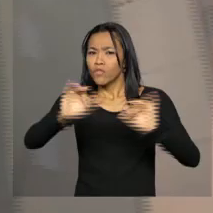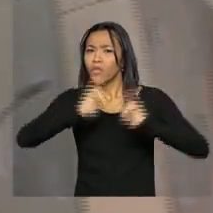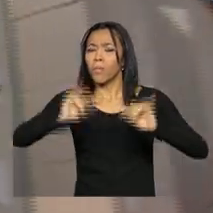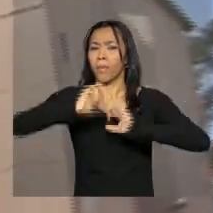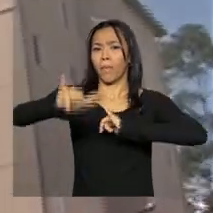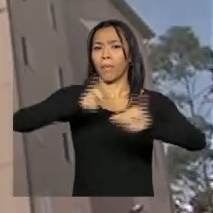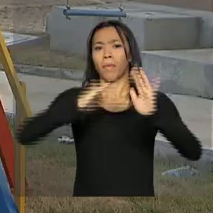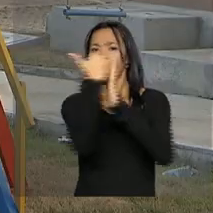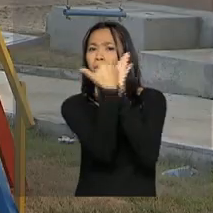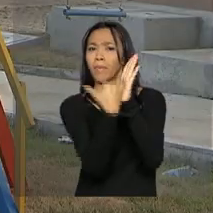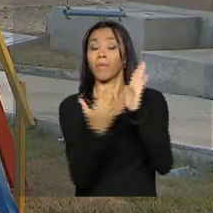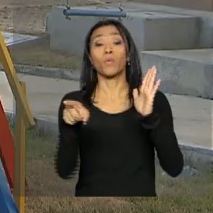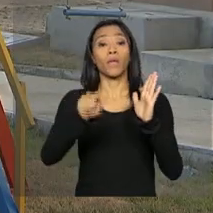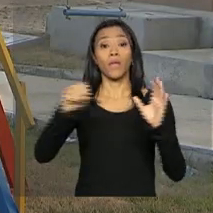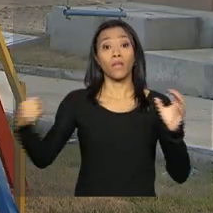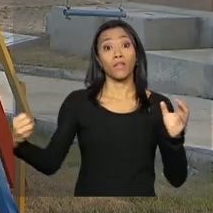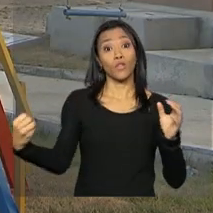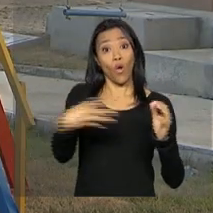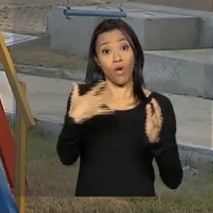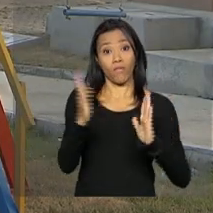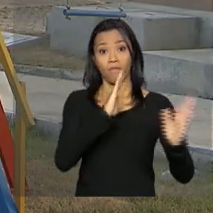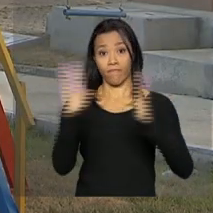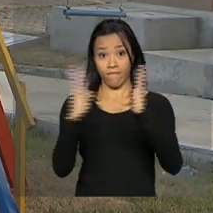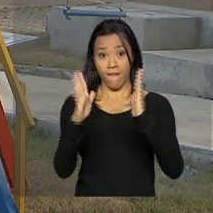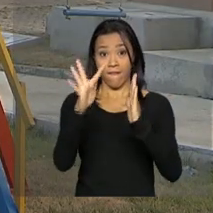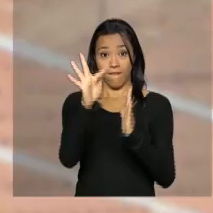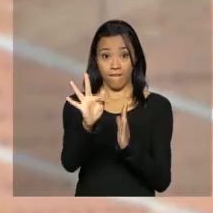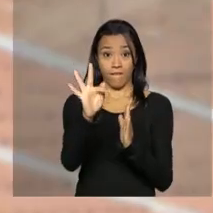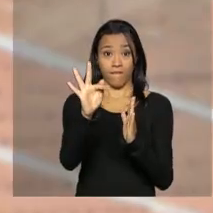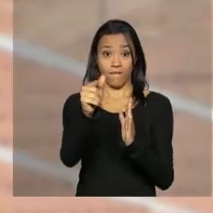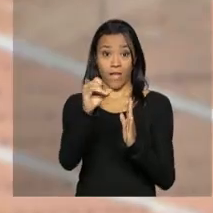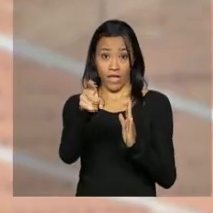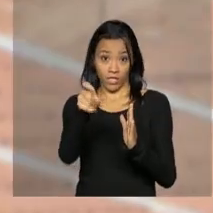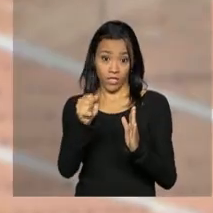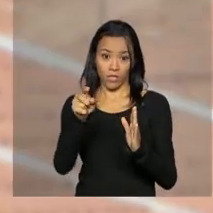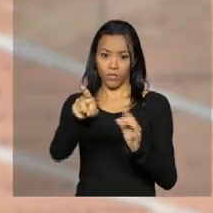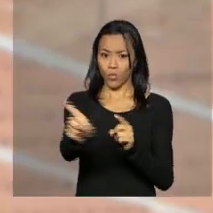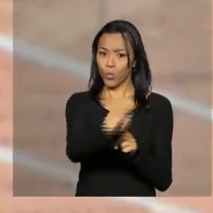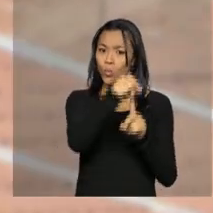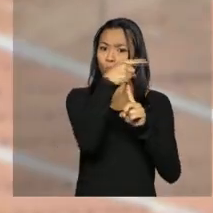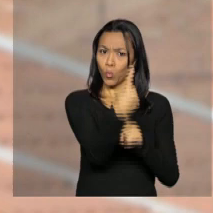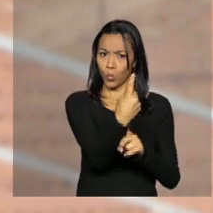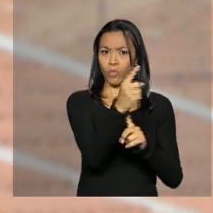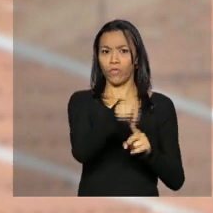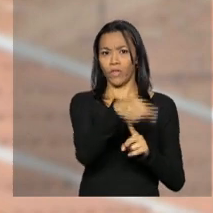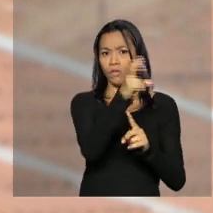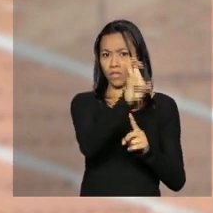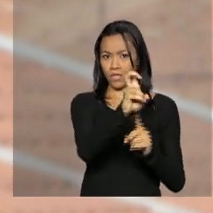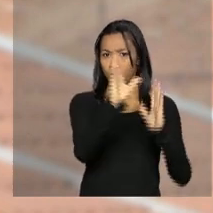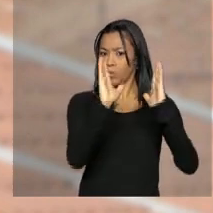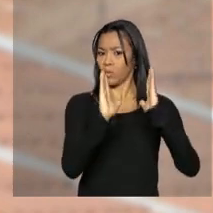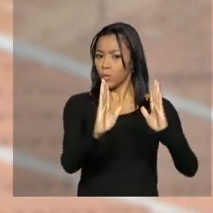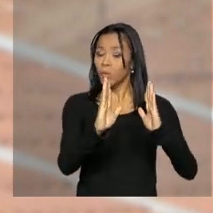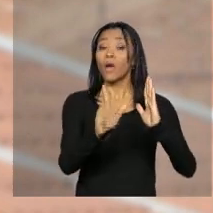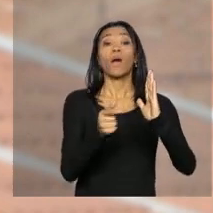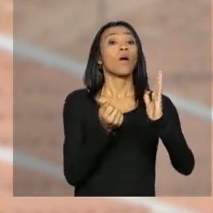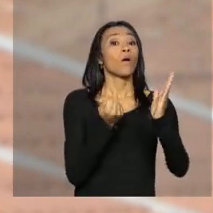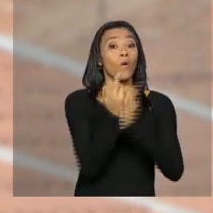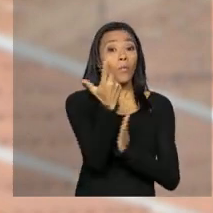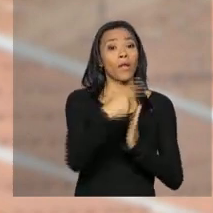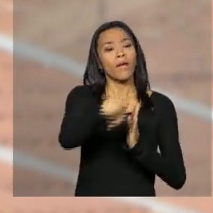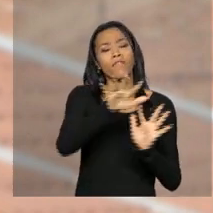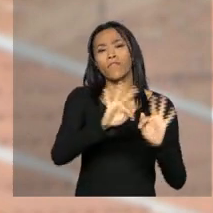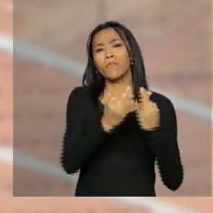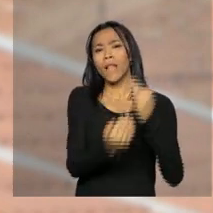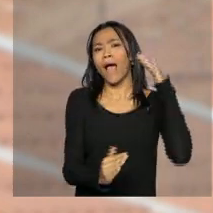etapa está a criação de uma nova faixa de atendimento para o programa. A faixa 1,5 vai facilitar a compra da casa por famílias